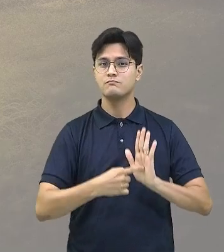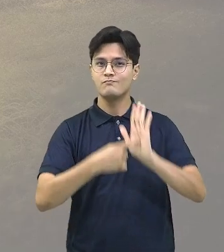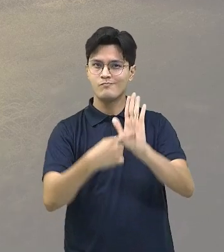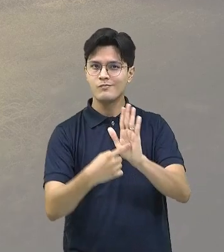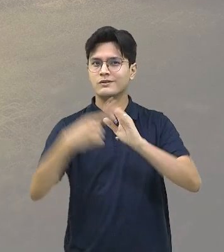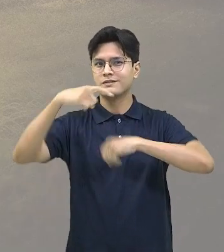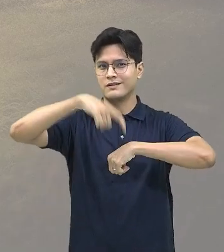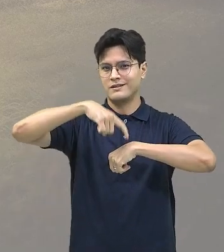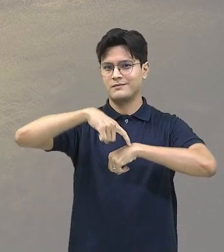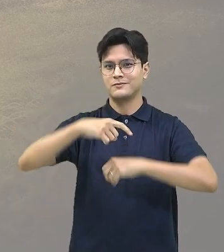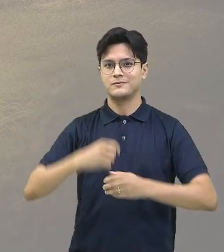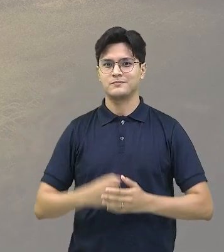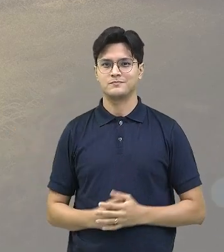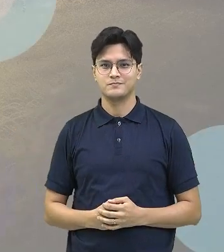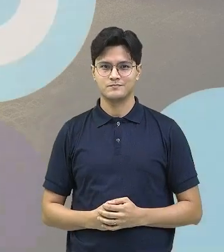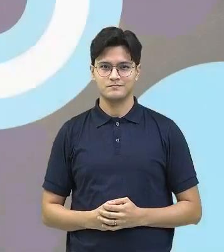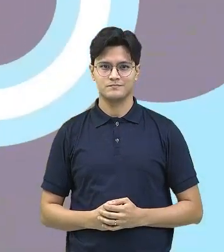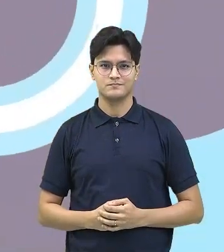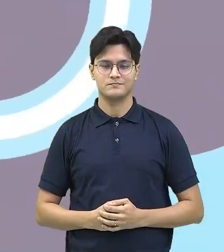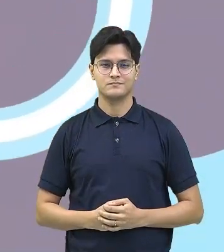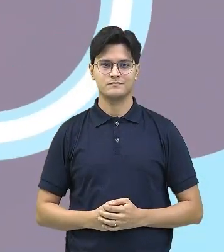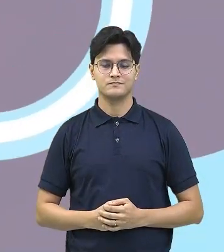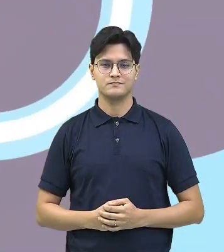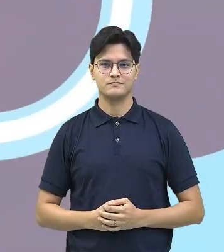tempo. Vamos lá?